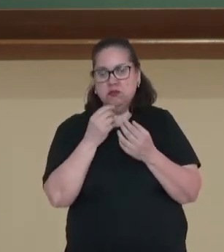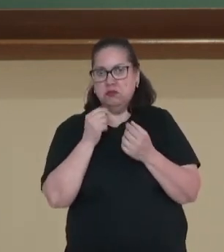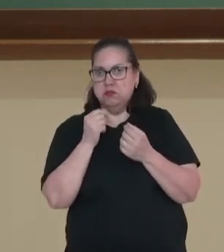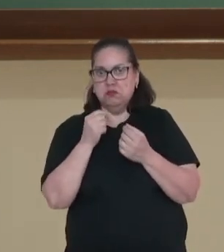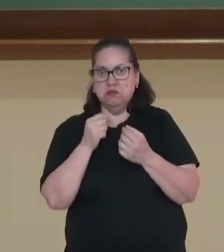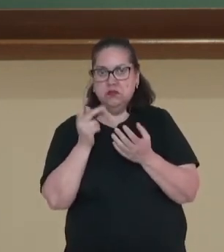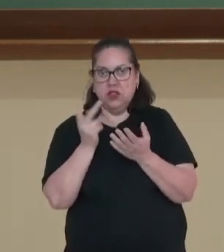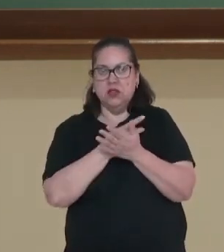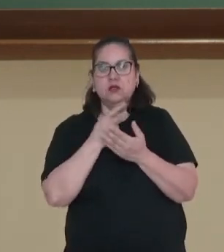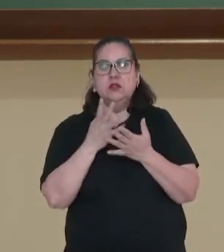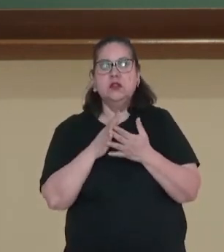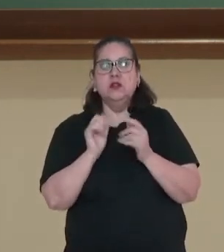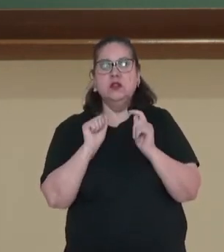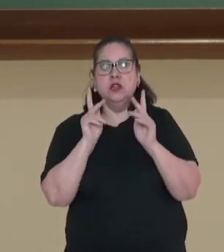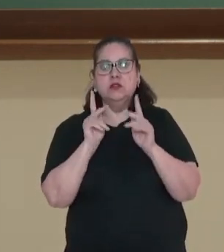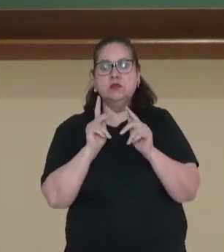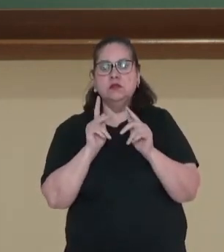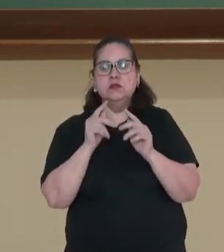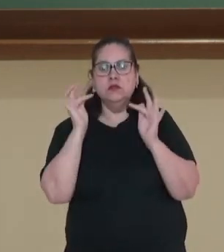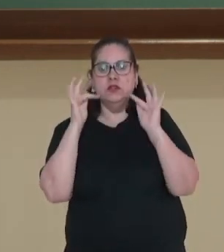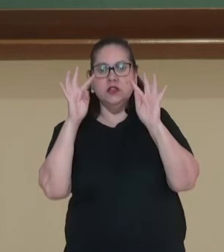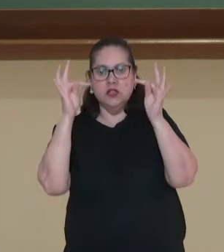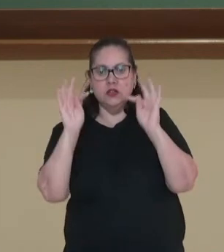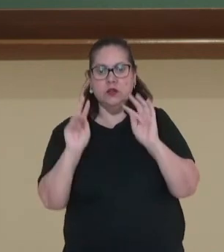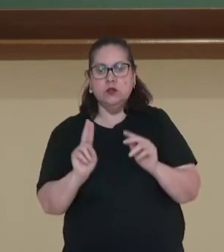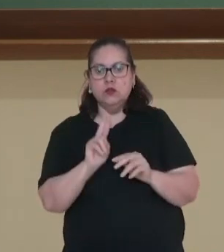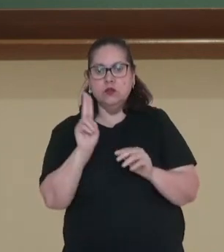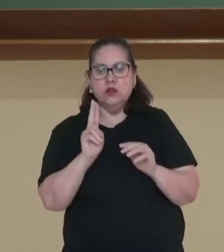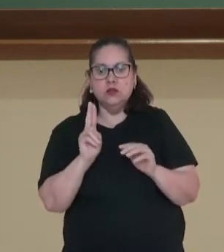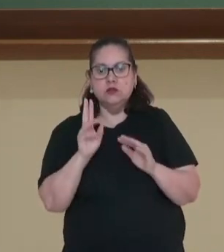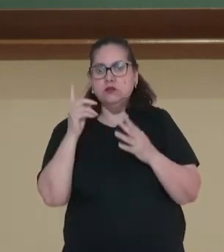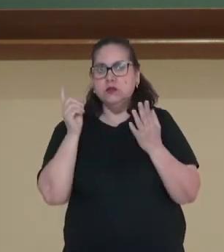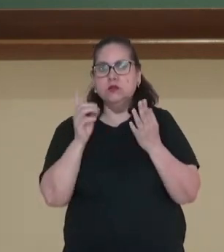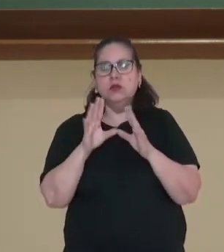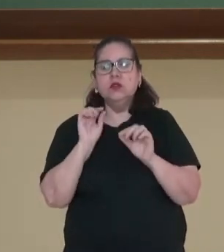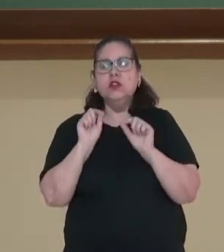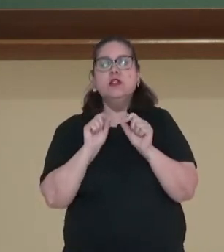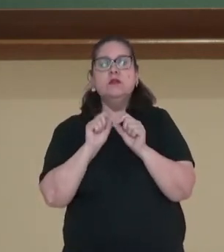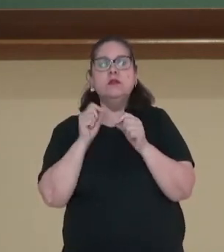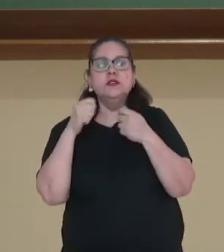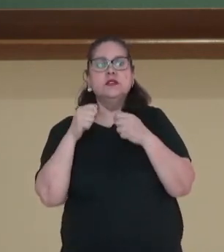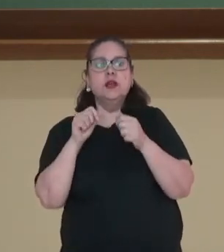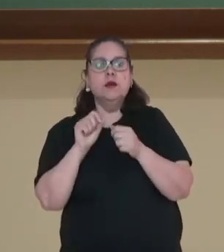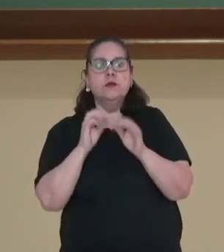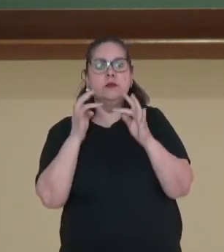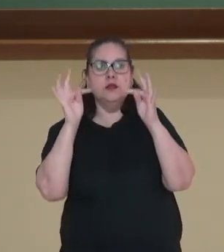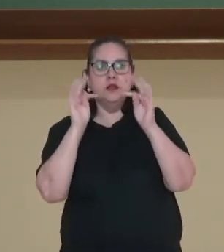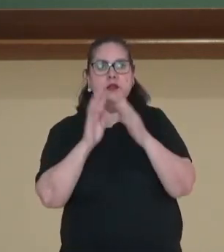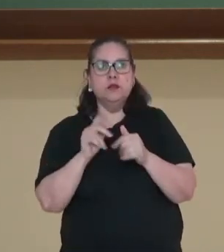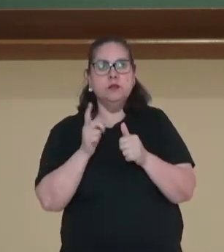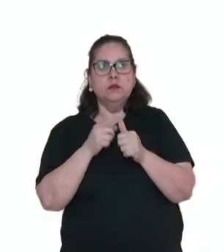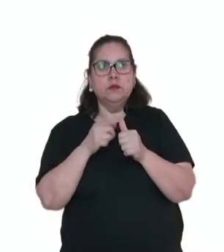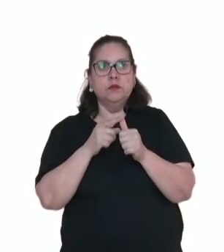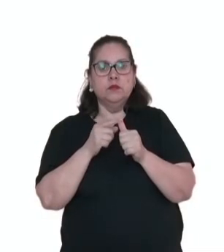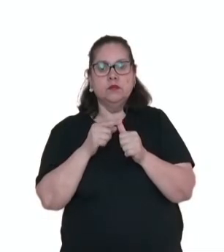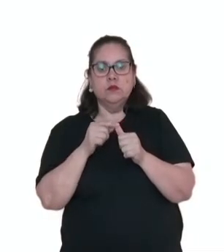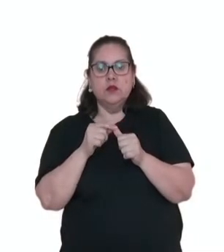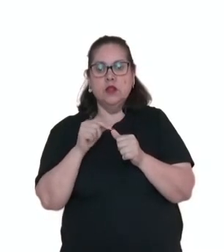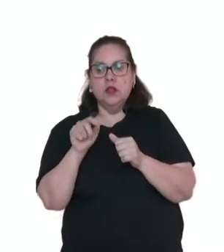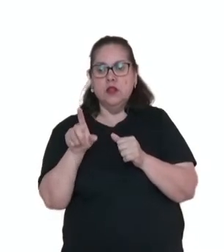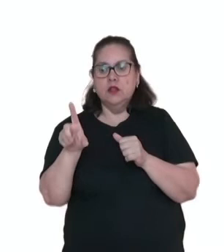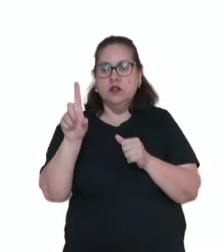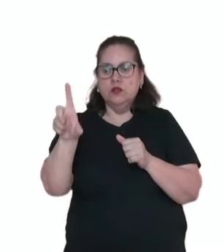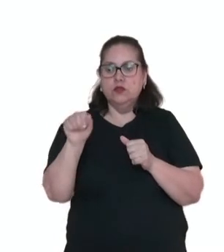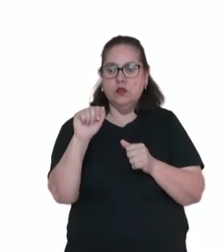certo. Ok? Isso, essa técnica é muito utilizada nos herbários. Então, o que você vai precisar para essa técnica? Em primeiro lugar, selecionar uma árvore